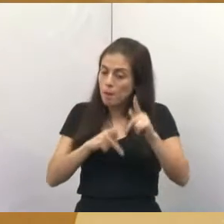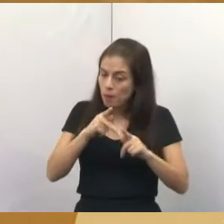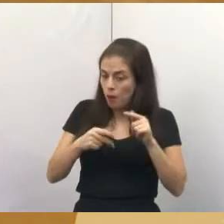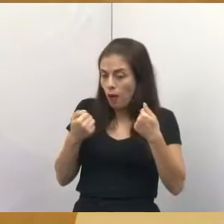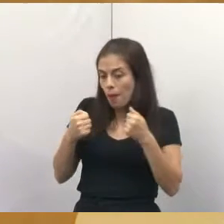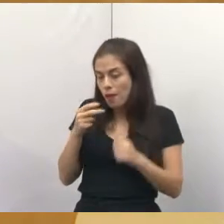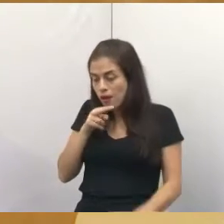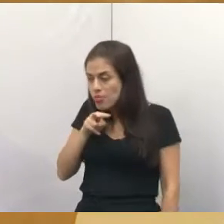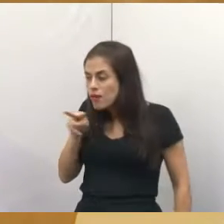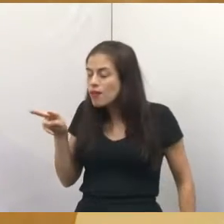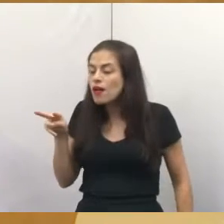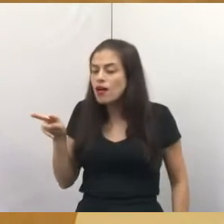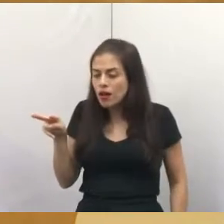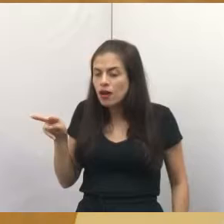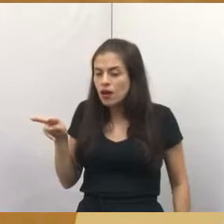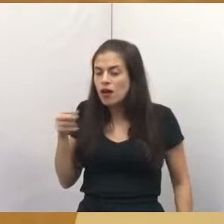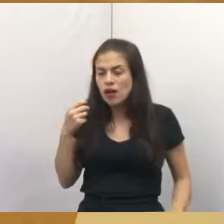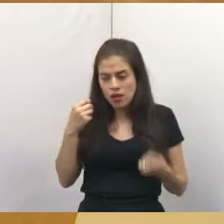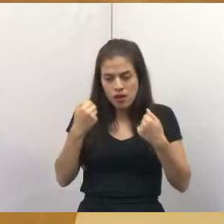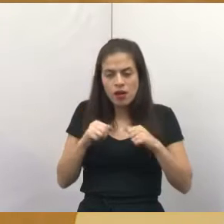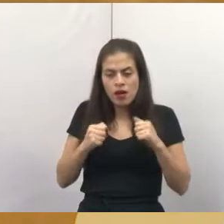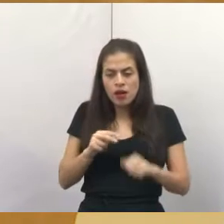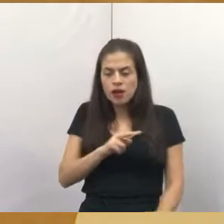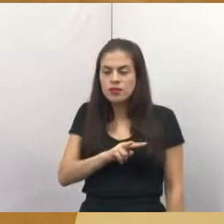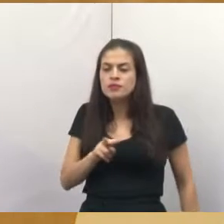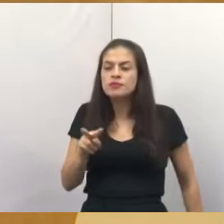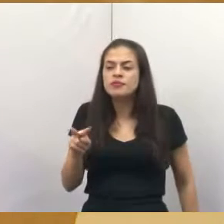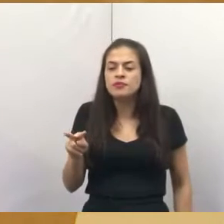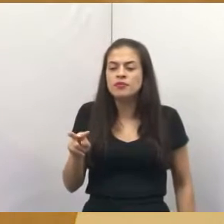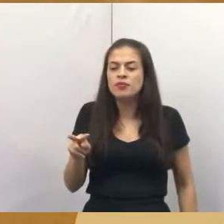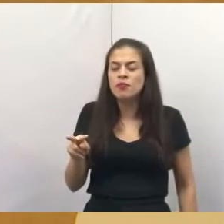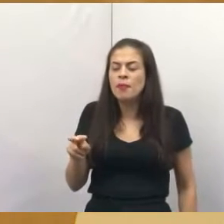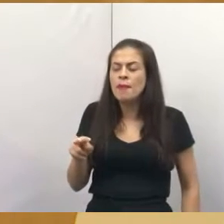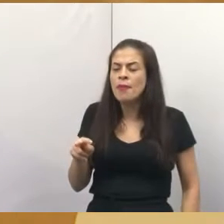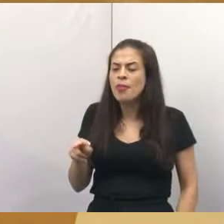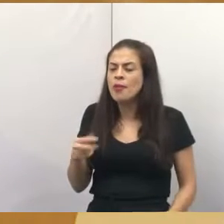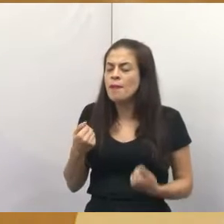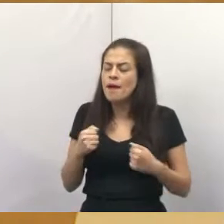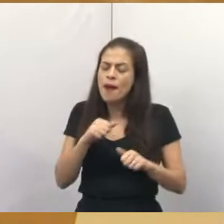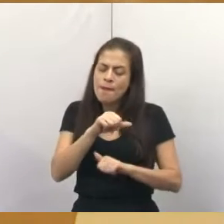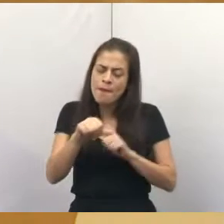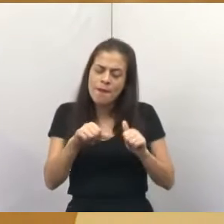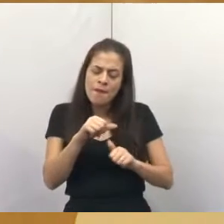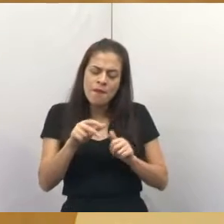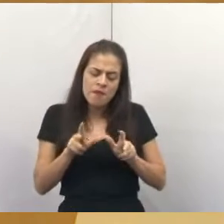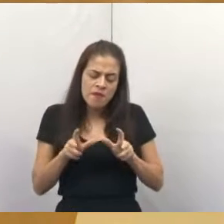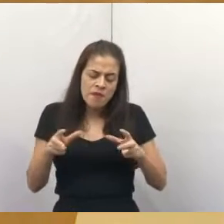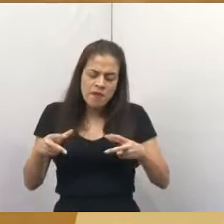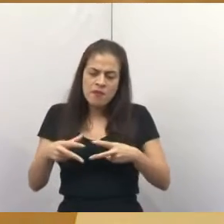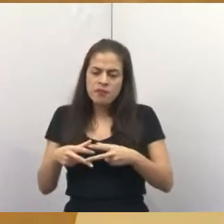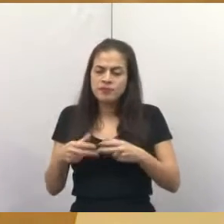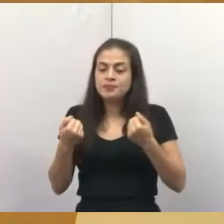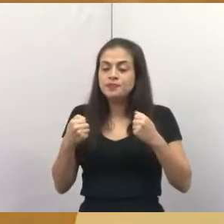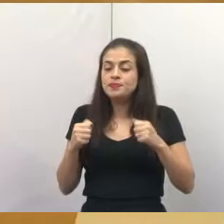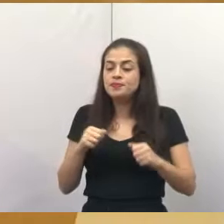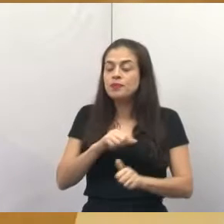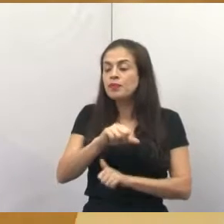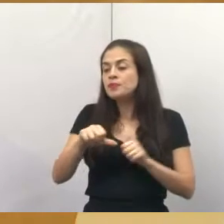aí. O povo tem que ver. Isso aqui não tem que mudar aqui na Câmara, isso tem que mudar lá em